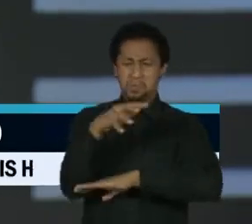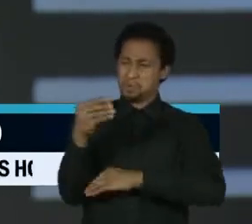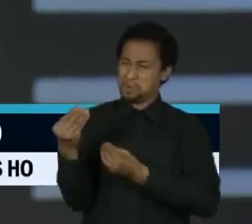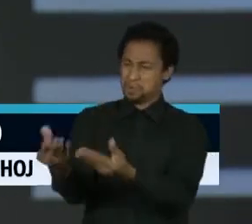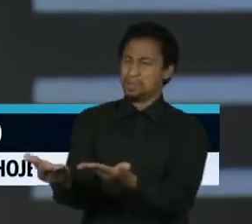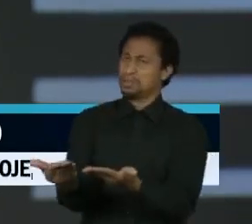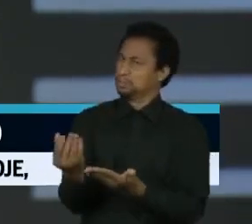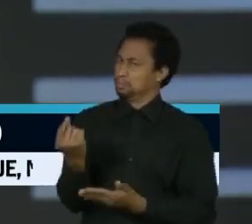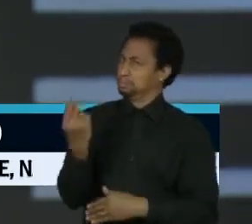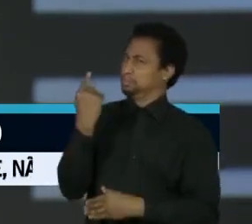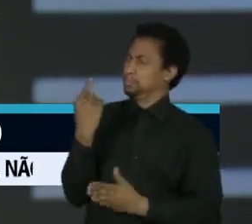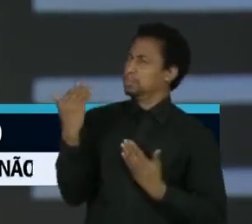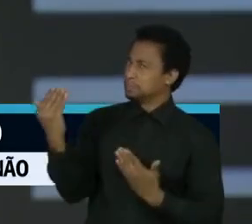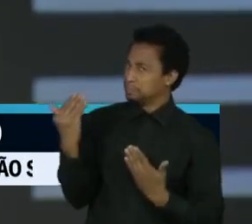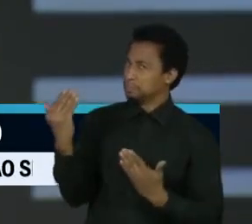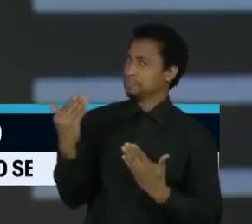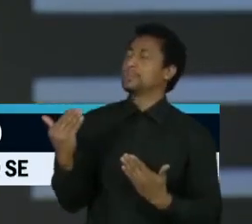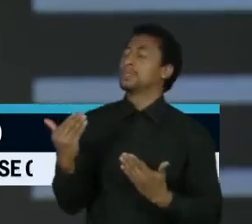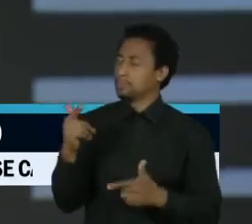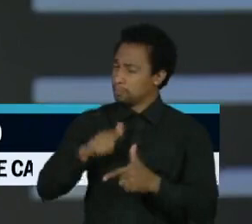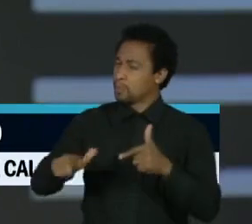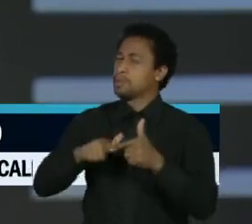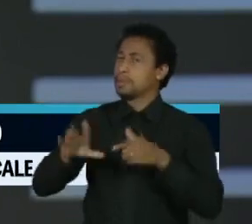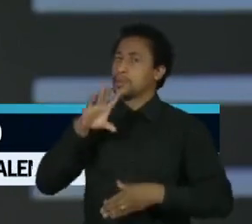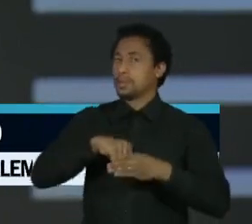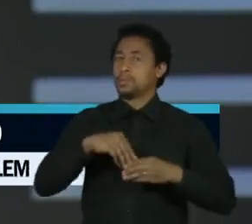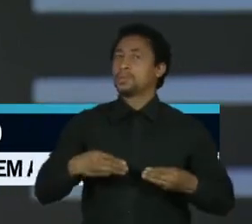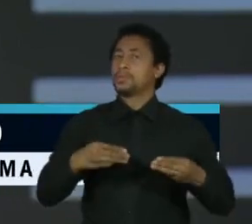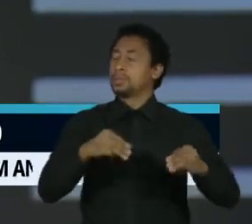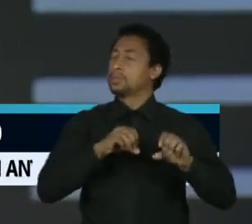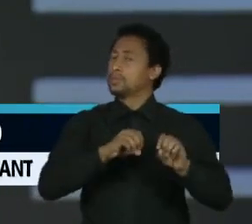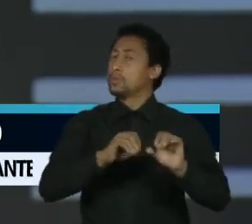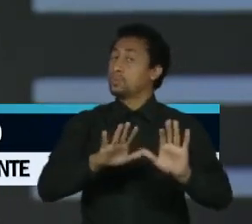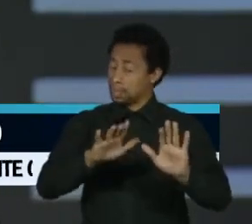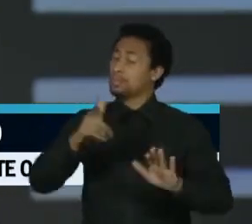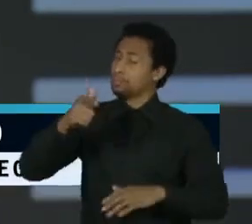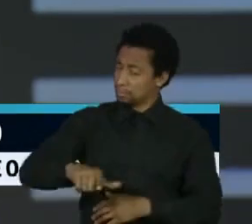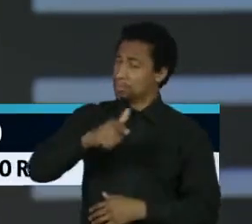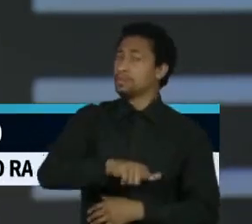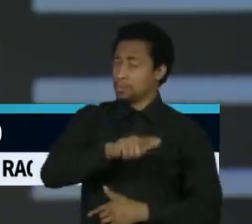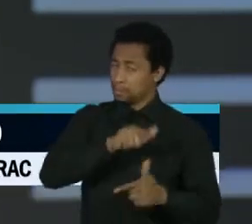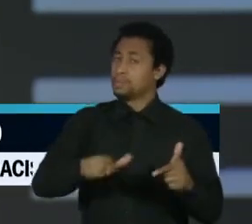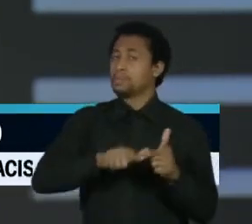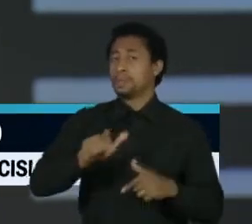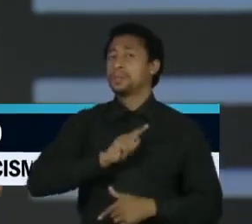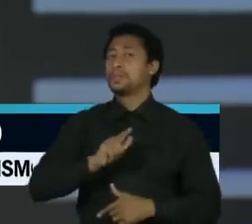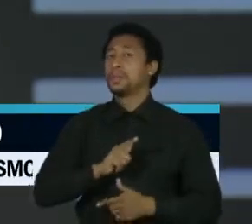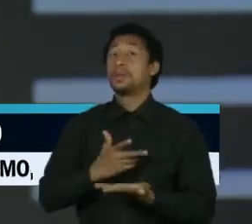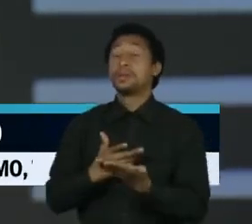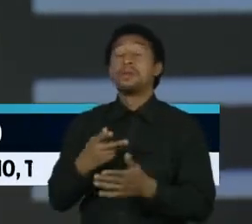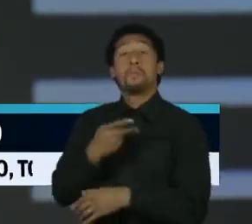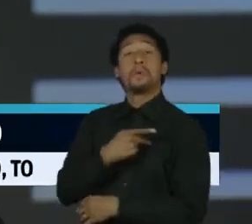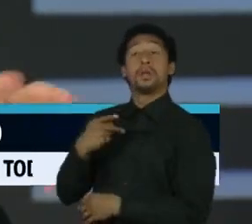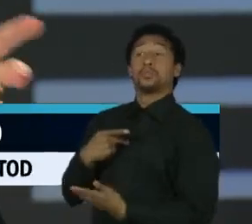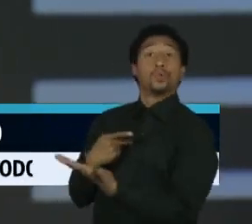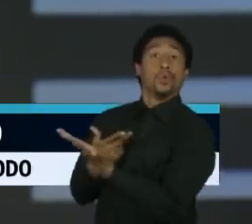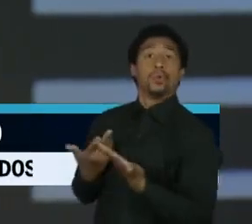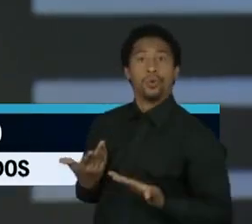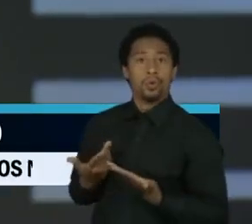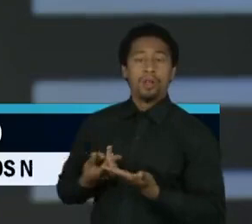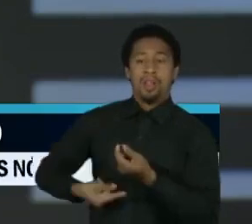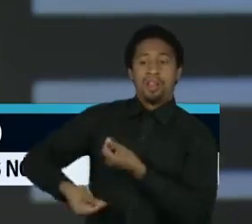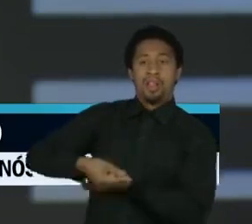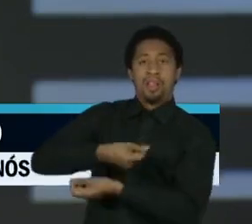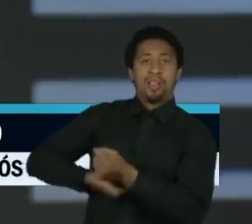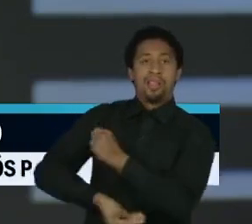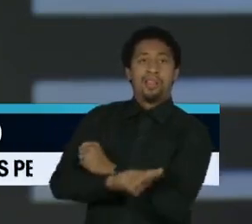não é o único escândalo envolvendo o MEC, né? A gente ainda não tem nenhuma apuração no caso dos pastores lobistas que